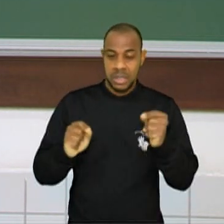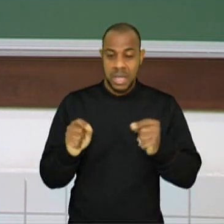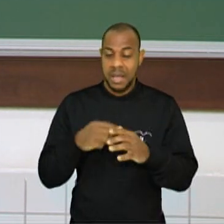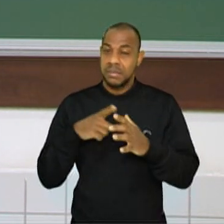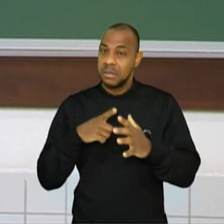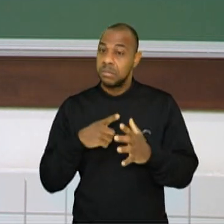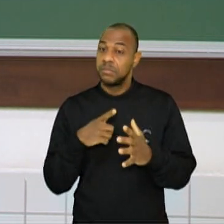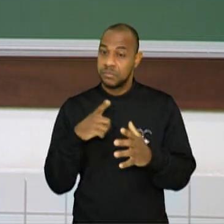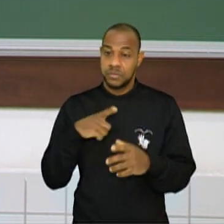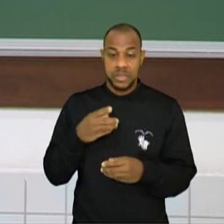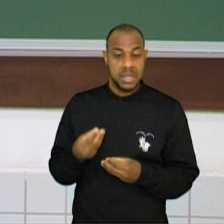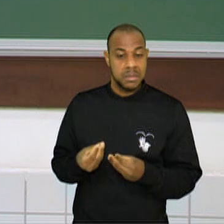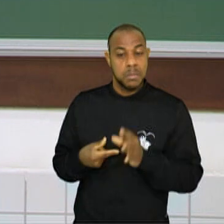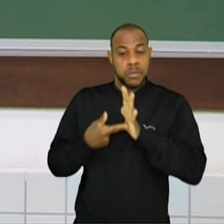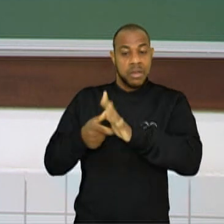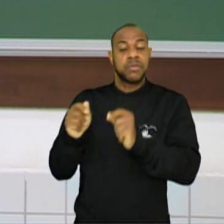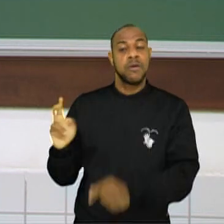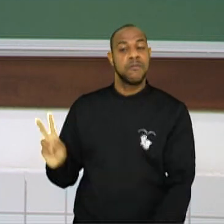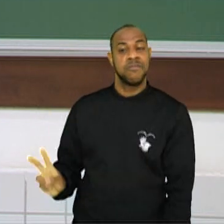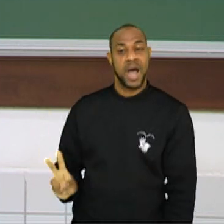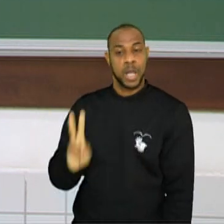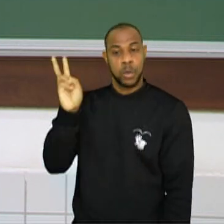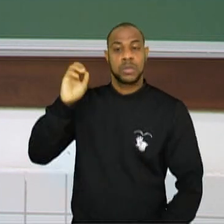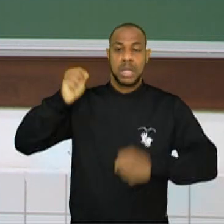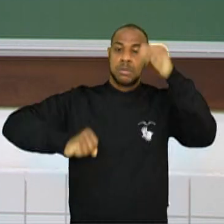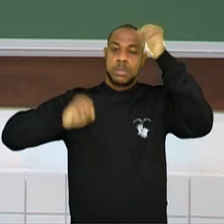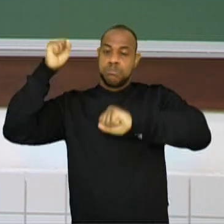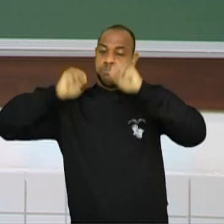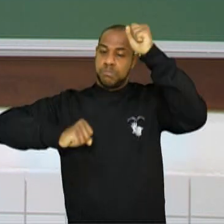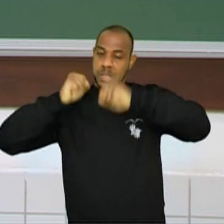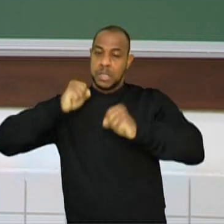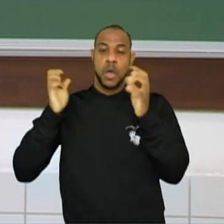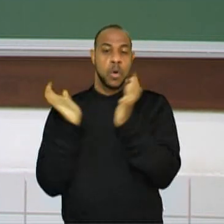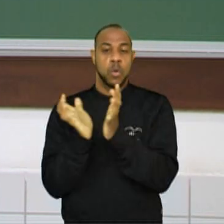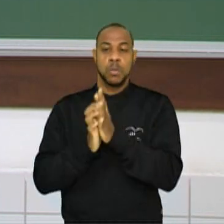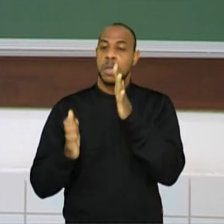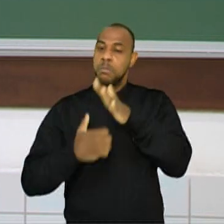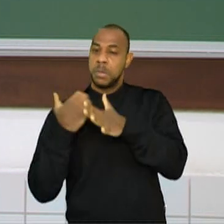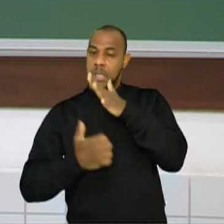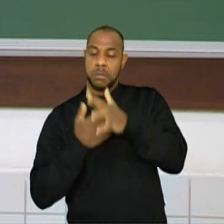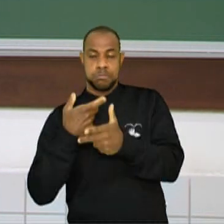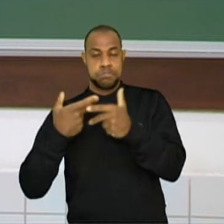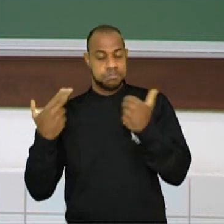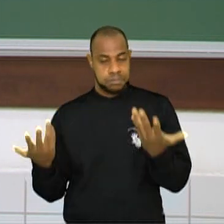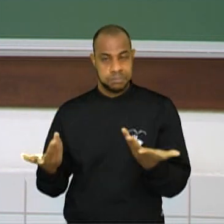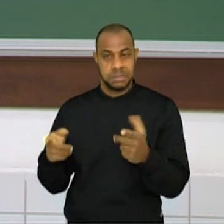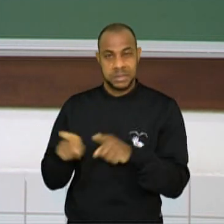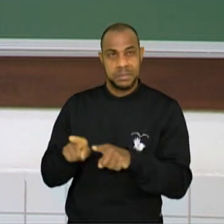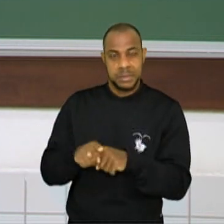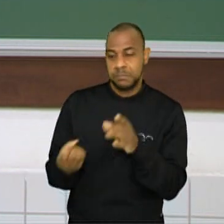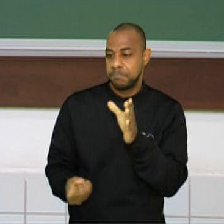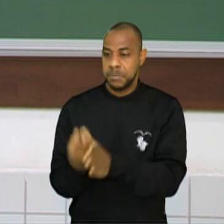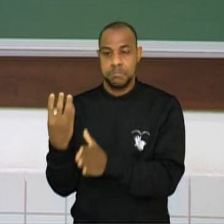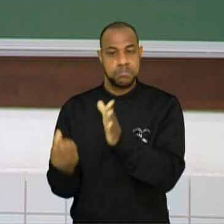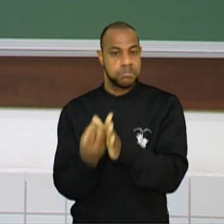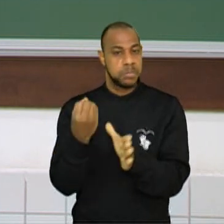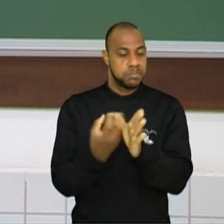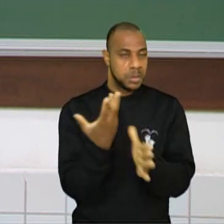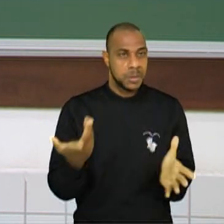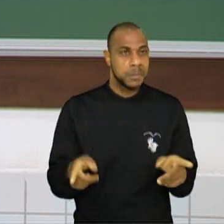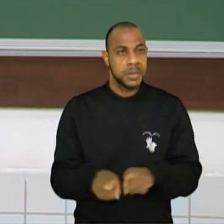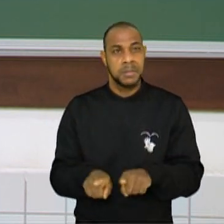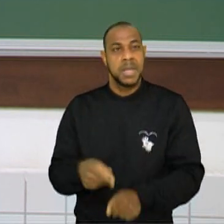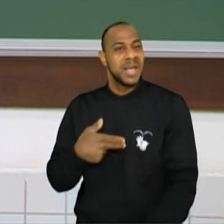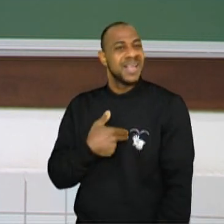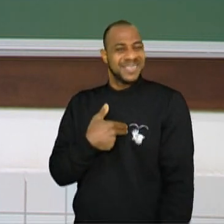empresas, valorizavam aí tanto o empresariado nacional quanto as empresas estatais, e muitas foram criadas, tanto pelo